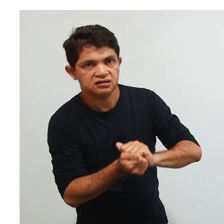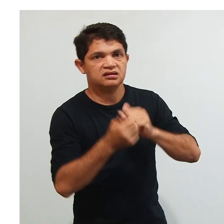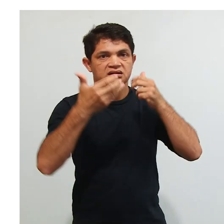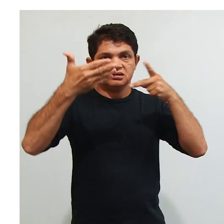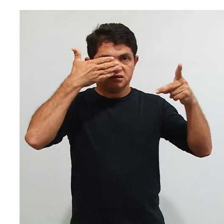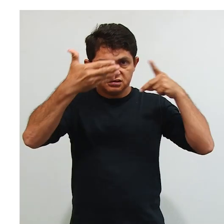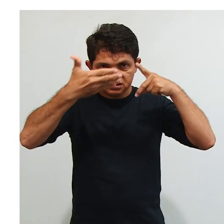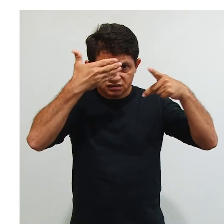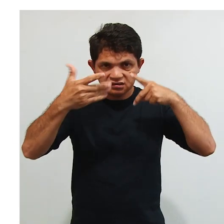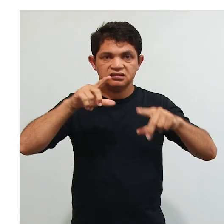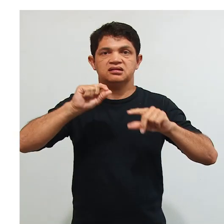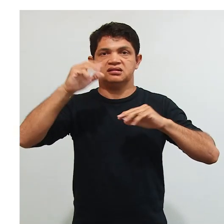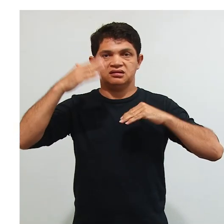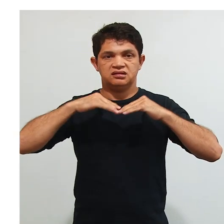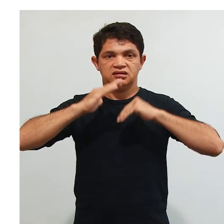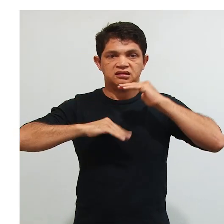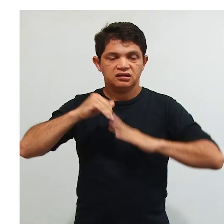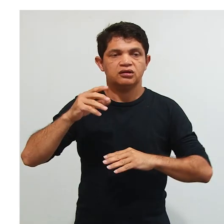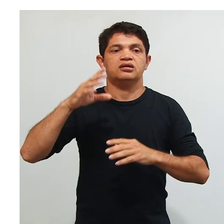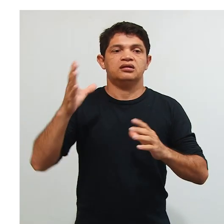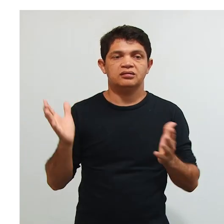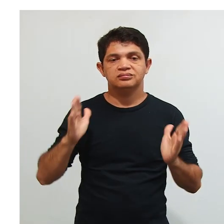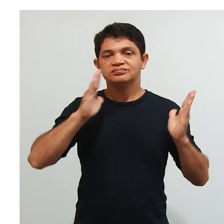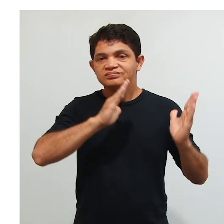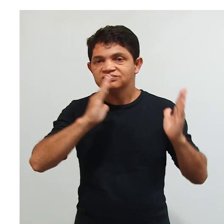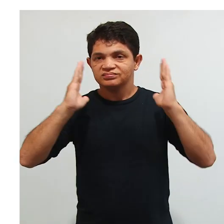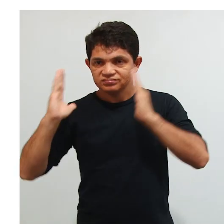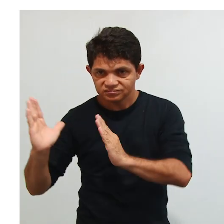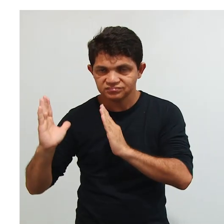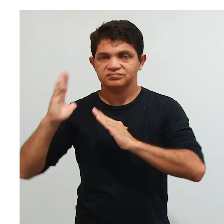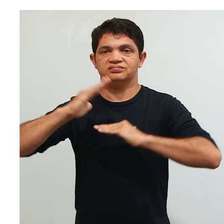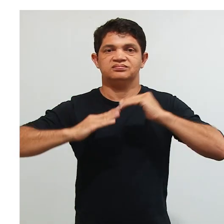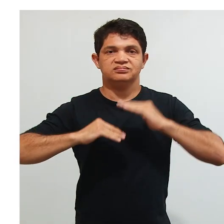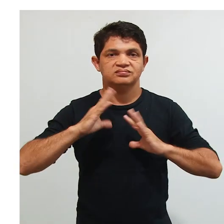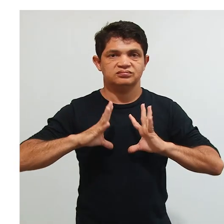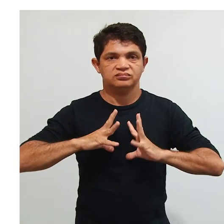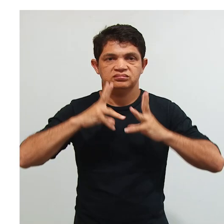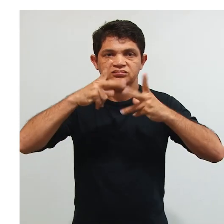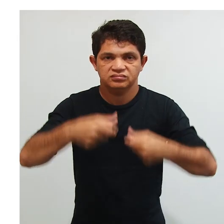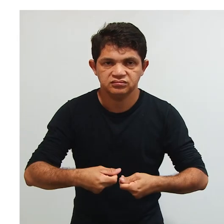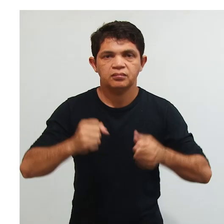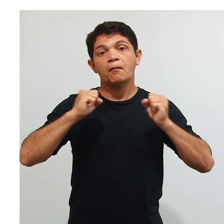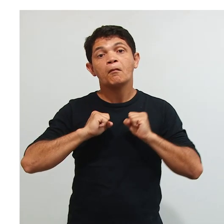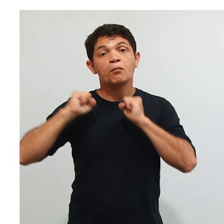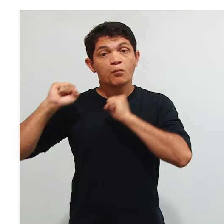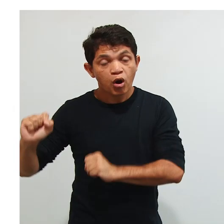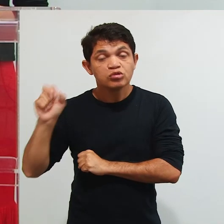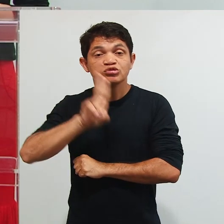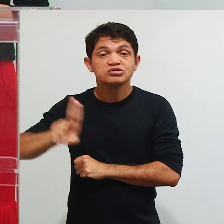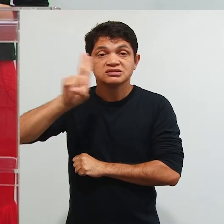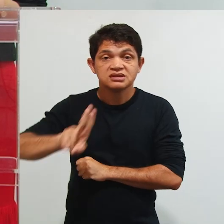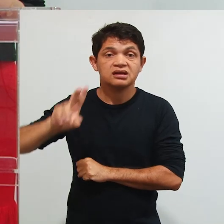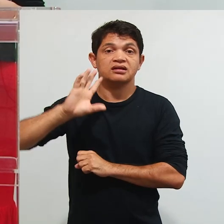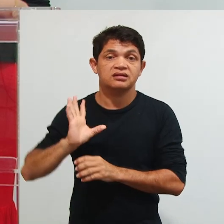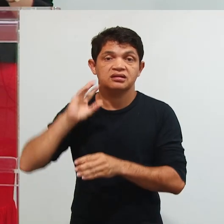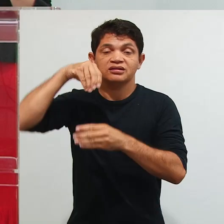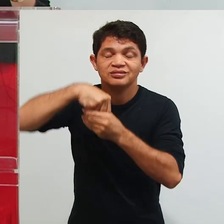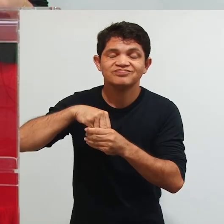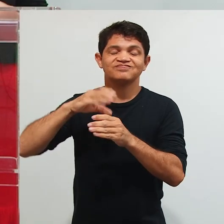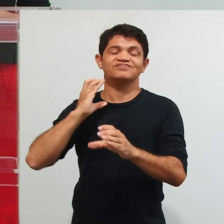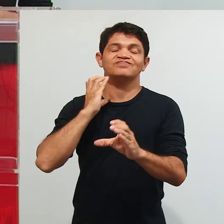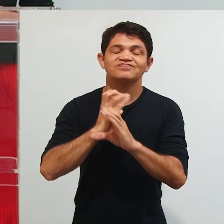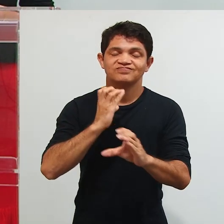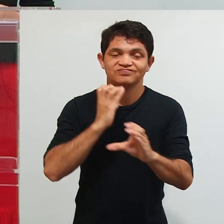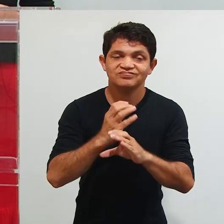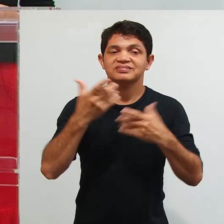né? Às vezes metodologias inadequadas, má formação do docente, né? Também pode estar gerando uma